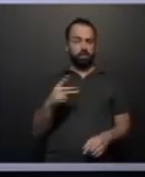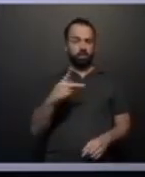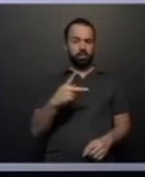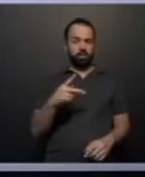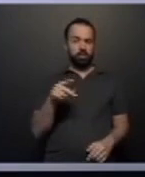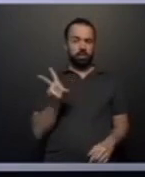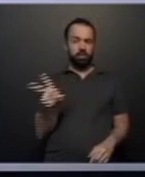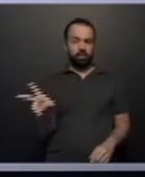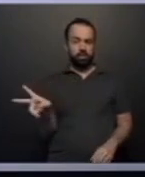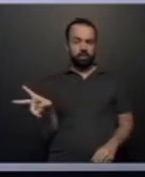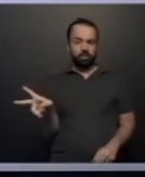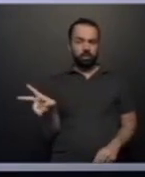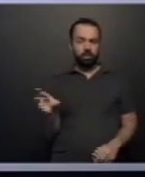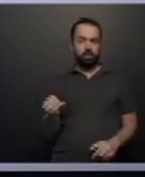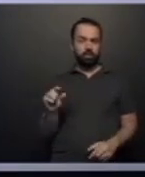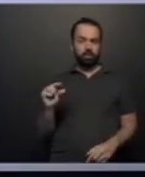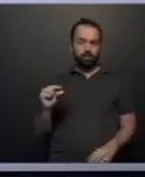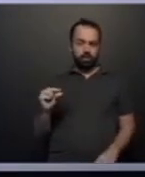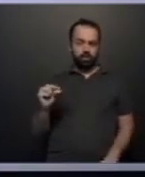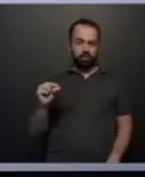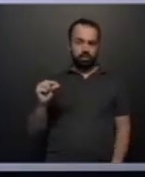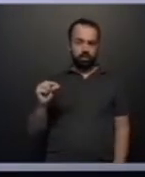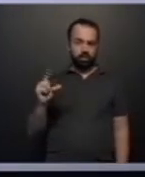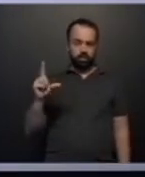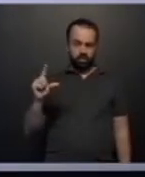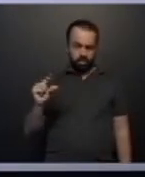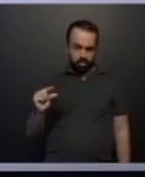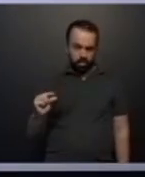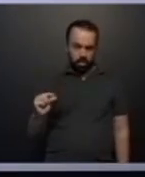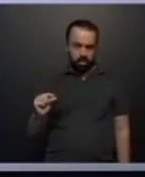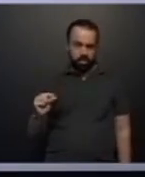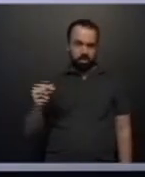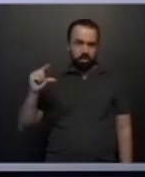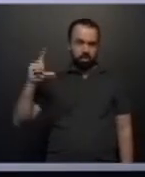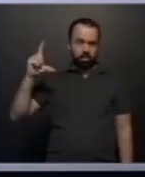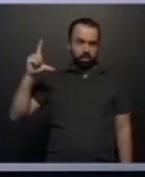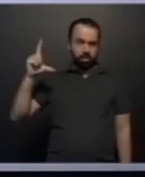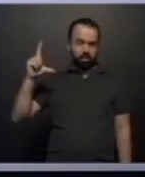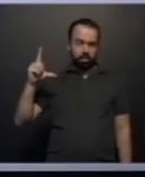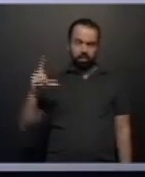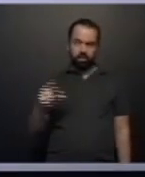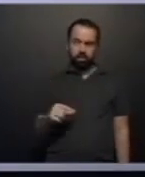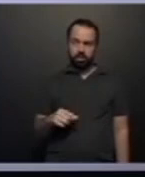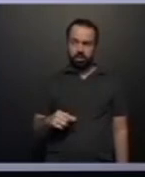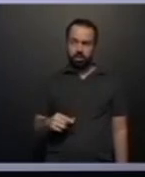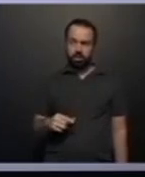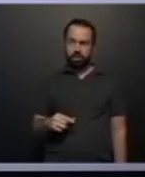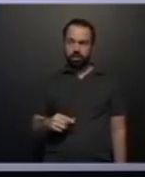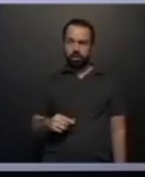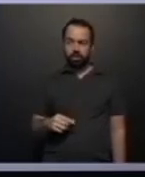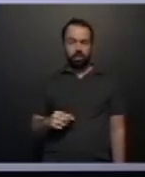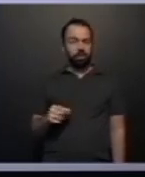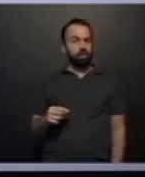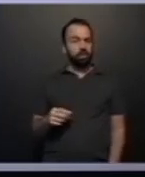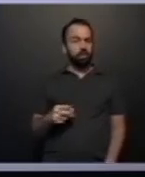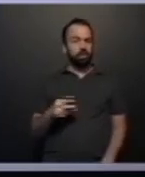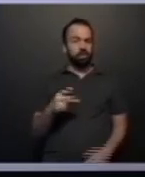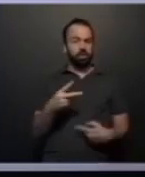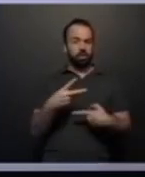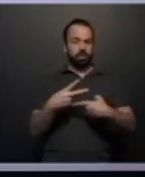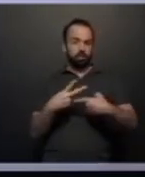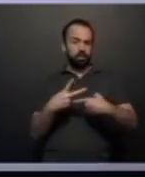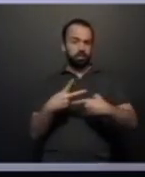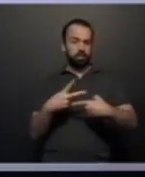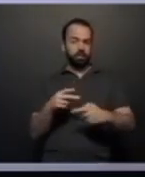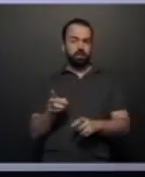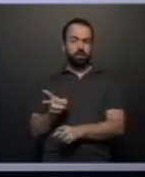menor que. Como eu disse anteriormente naquele exercício do intervalo, aqui eu tenho maior ou igual